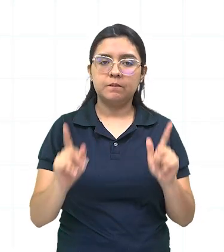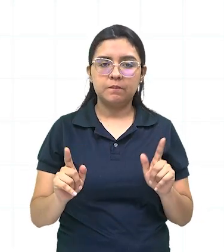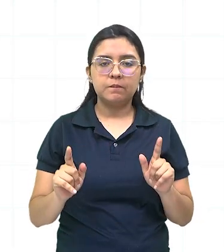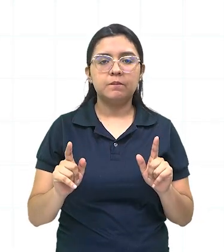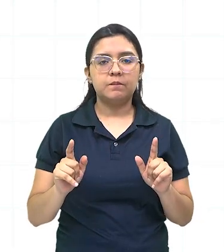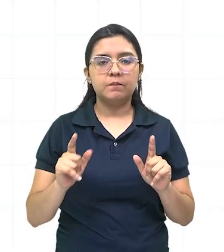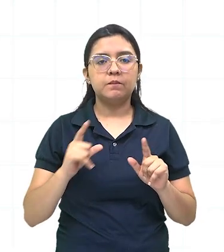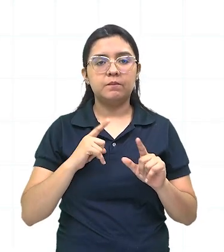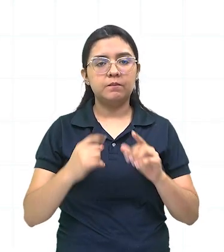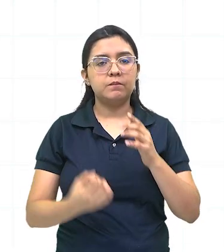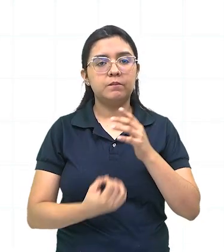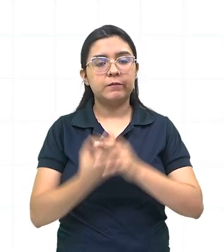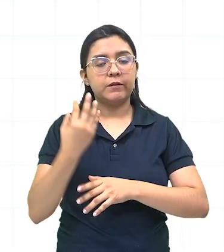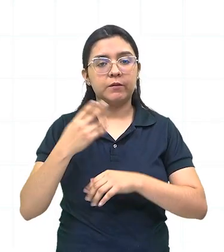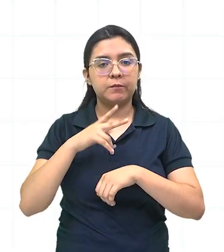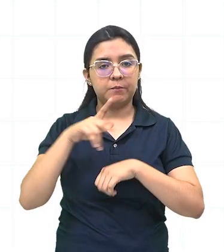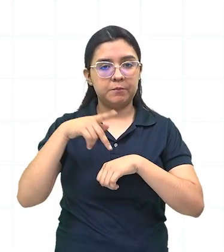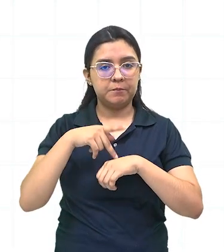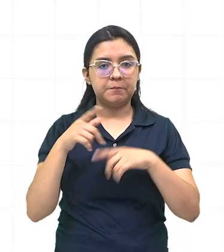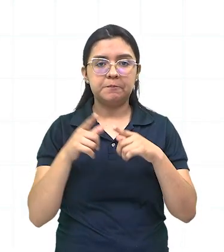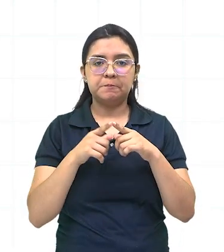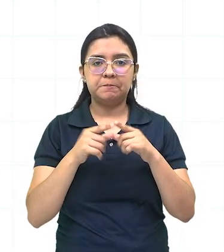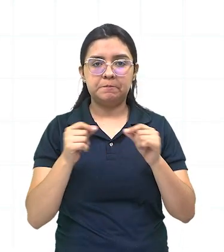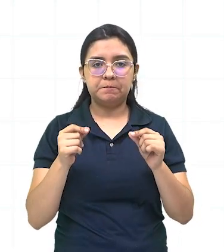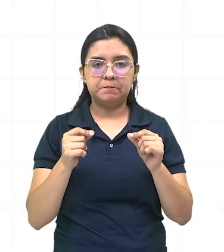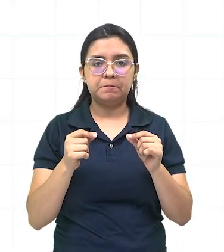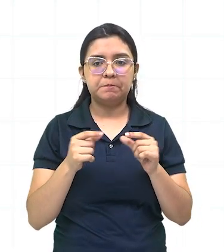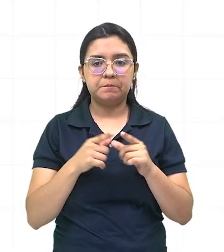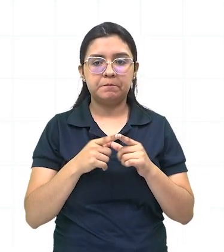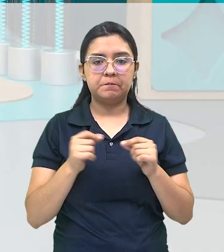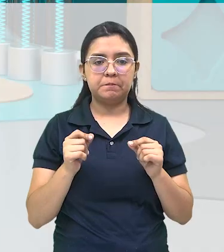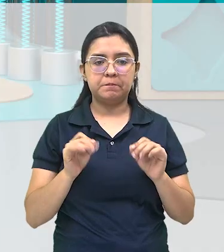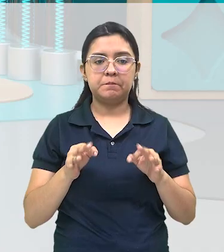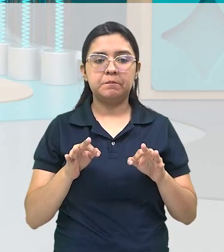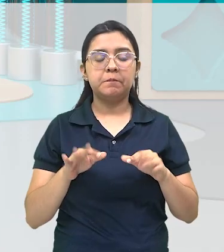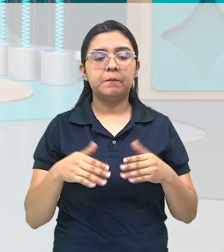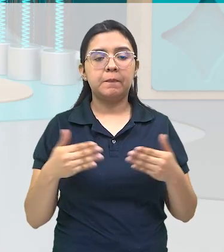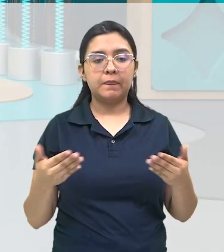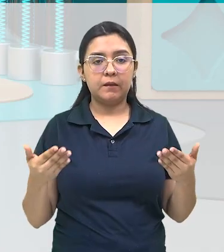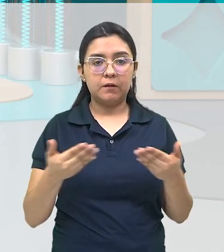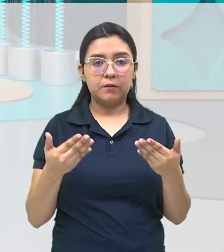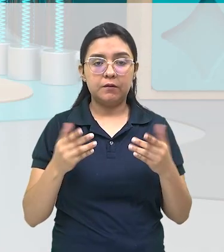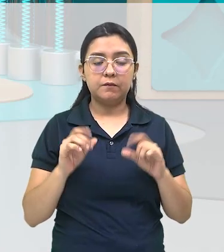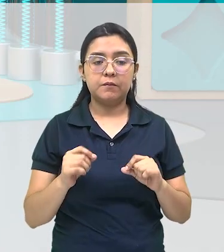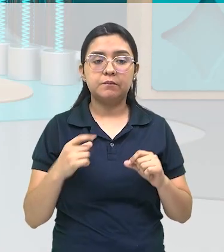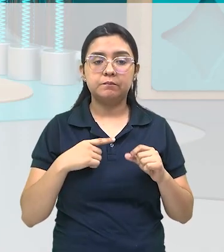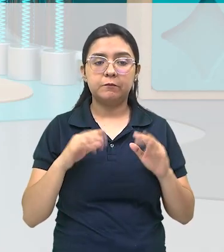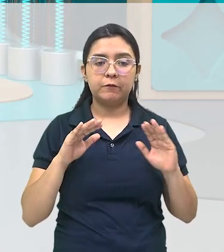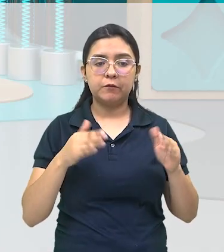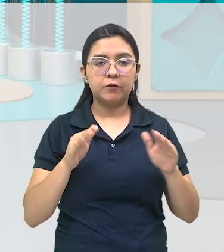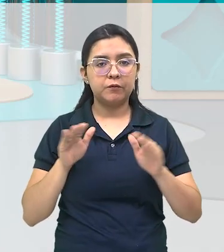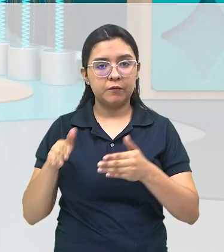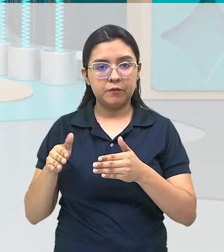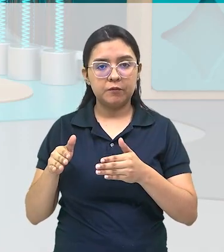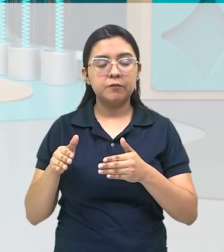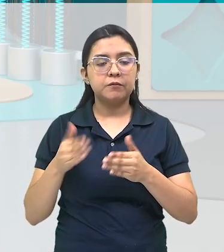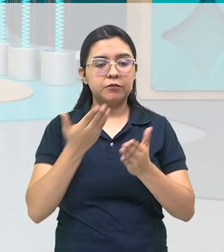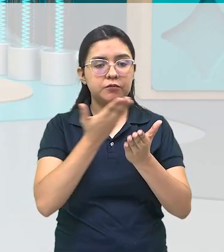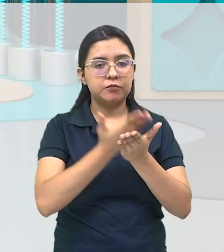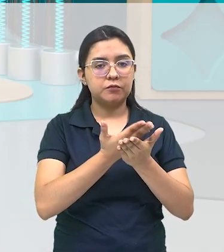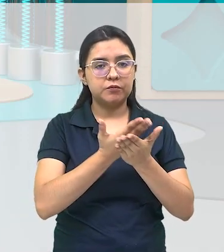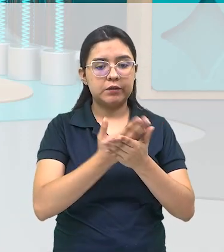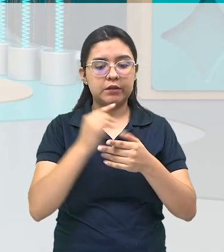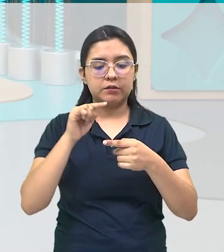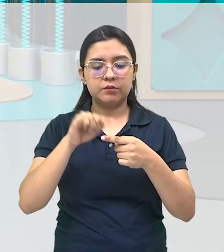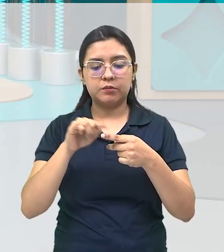criados no mesmo país, né? Muito bem, então vamos separar cada uma delas e vamos estudar